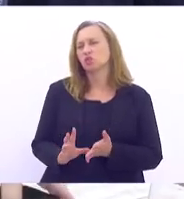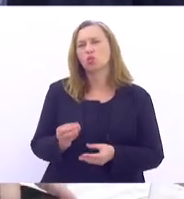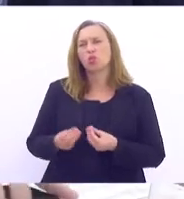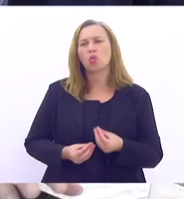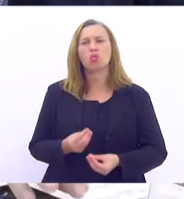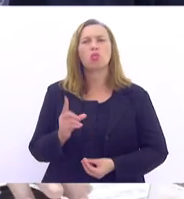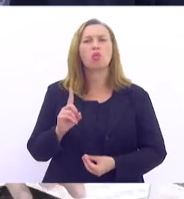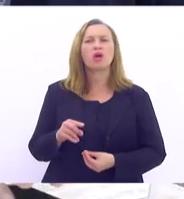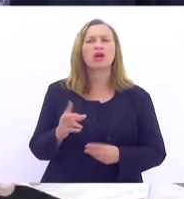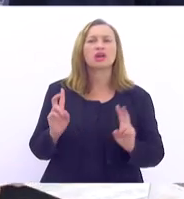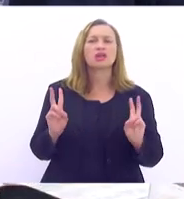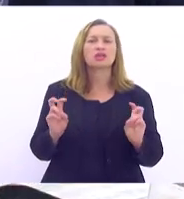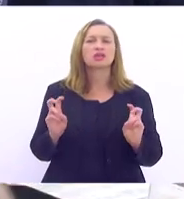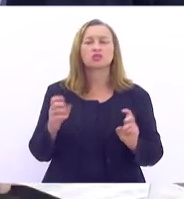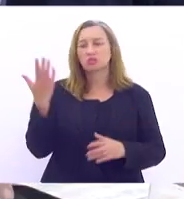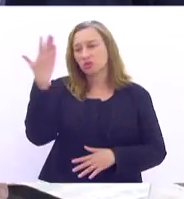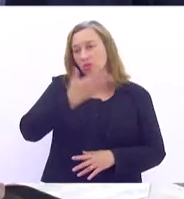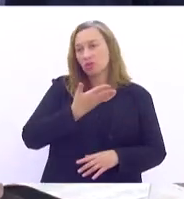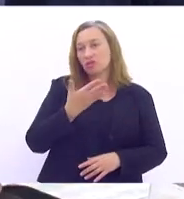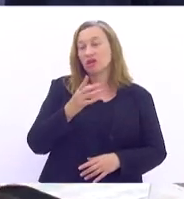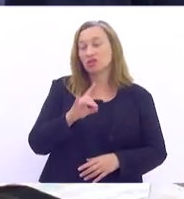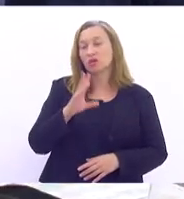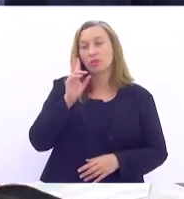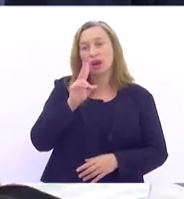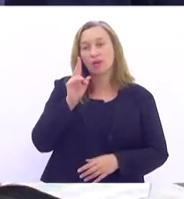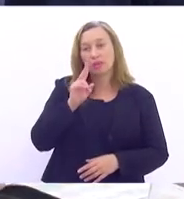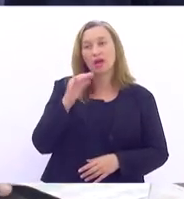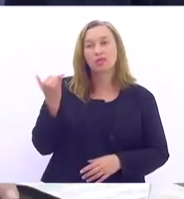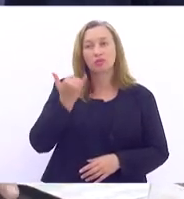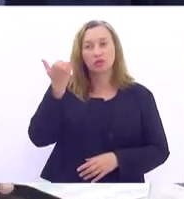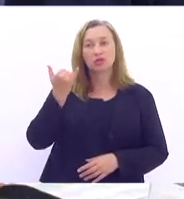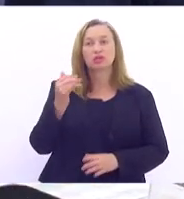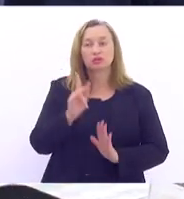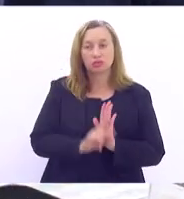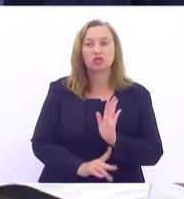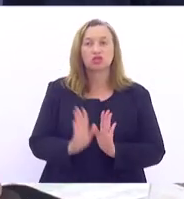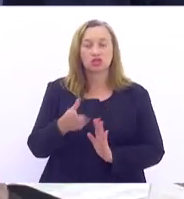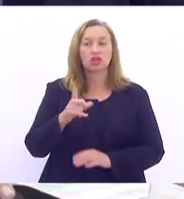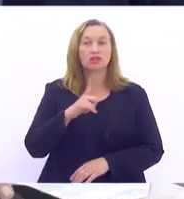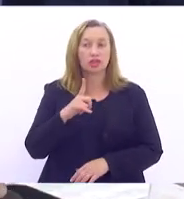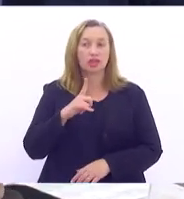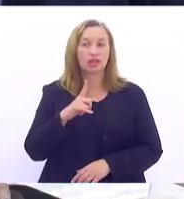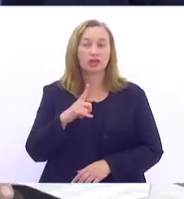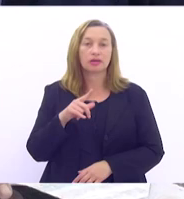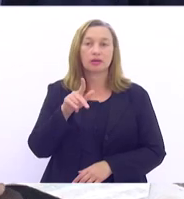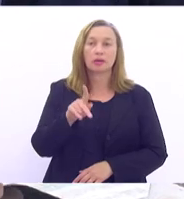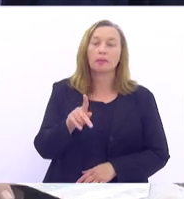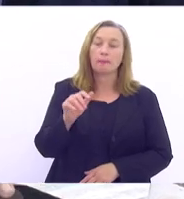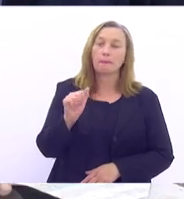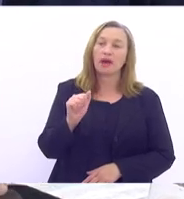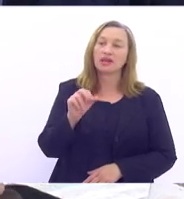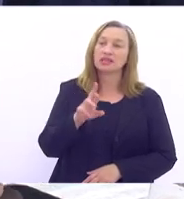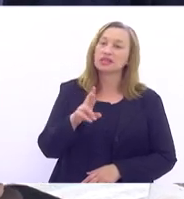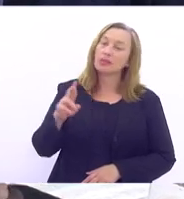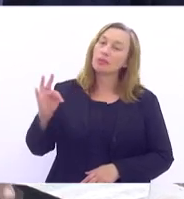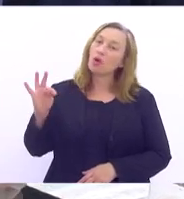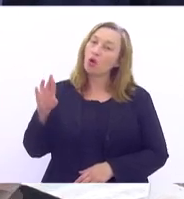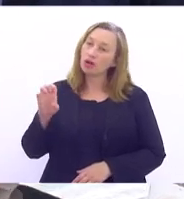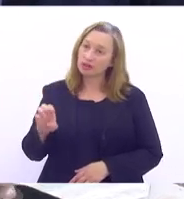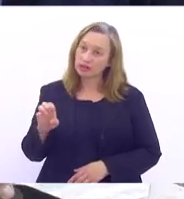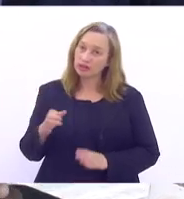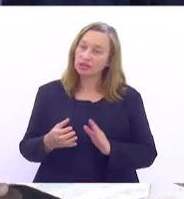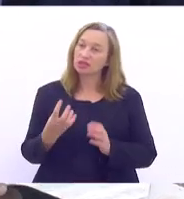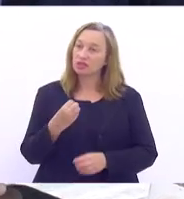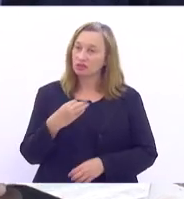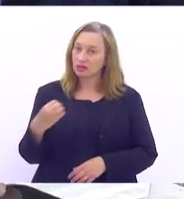essa questão da comprovação. Só para reiterar a importância do projeto, que já existe, né, porque o passaporte é evidente, né, que alguém precisa do passaporte porque